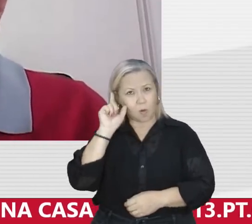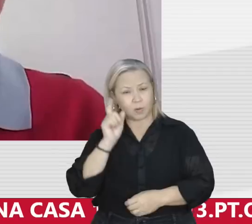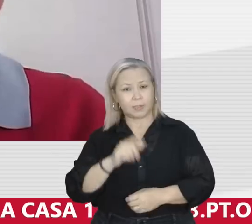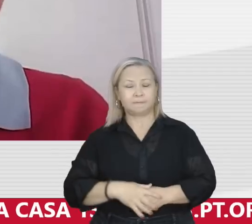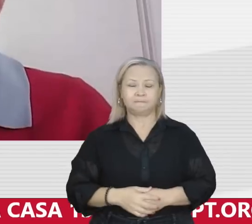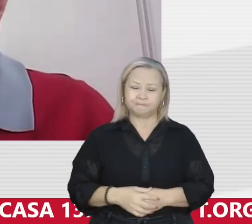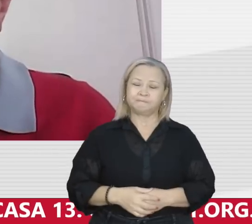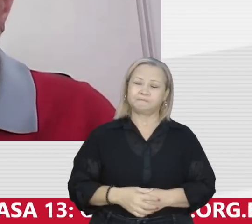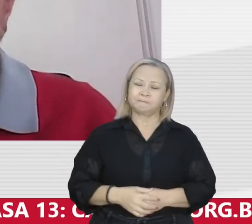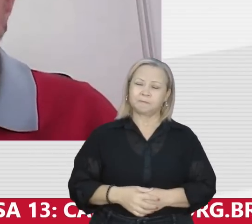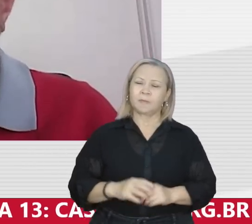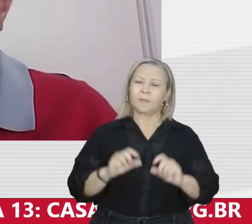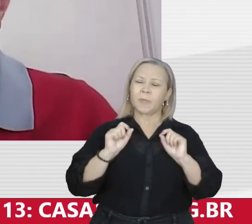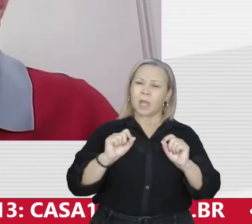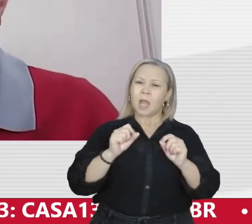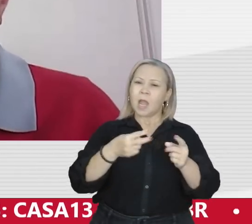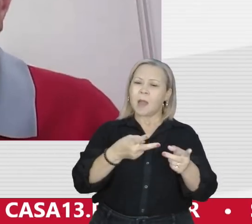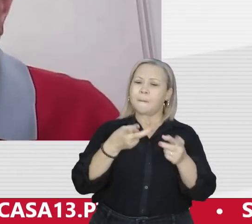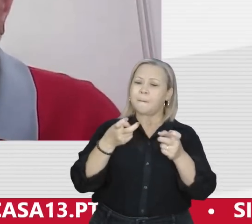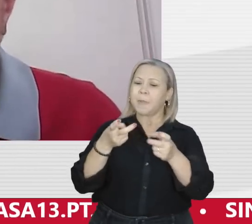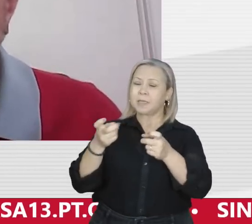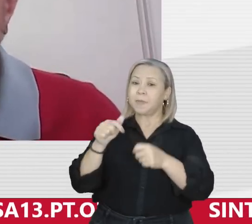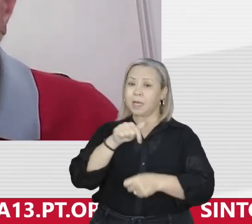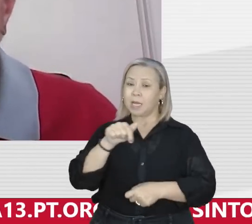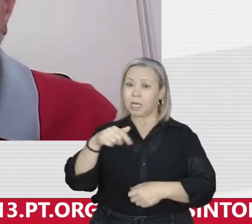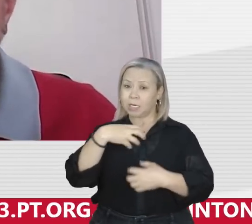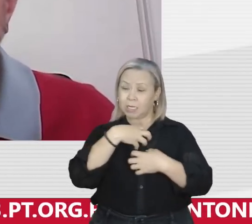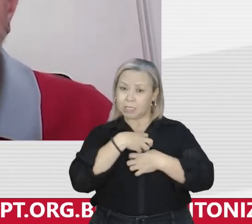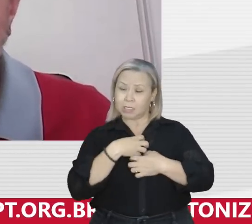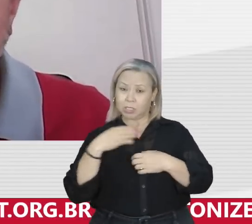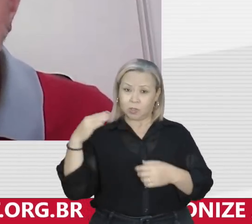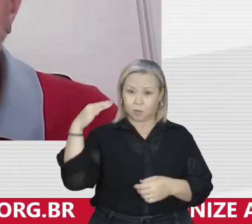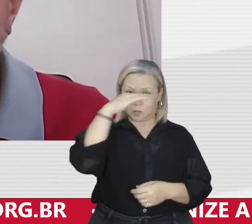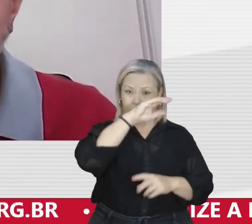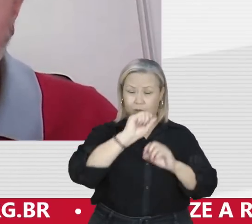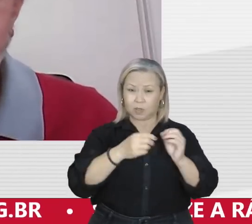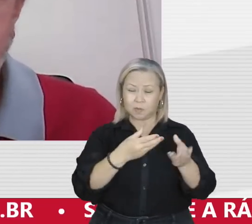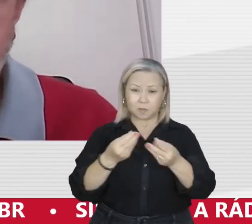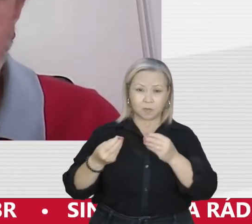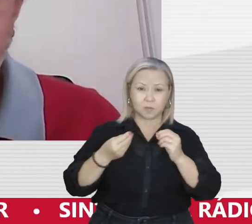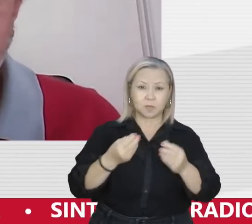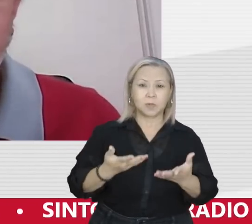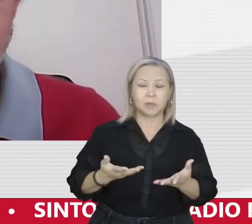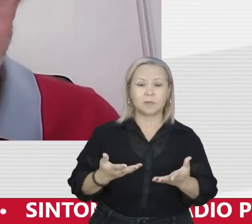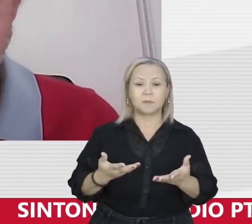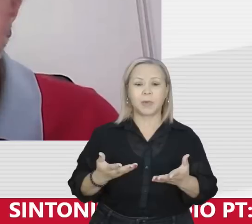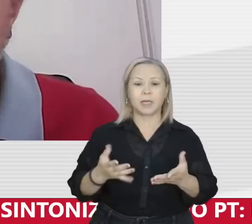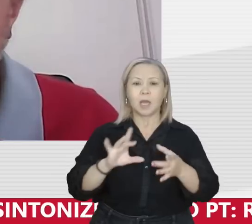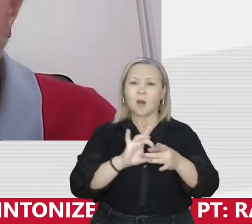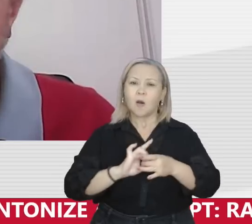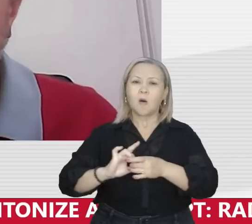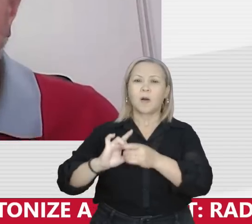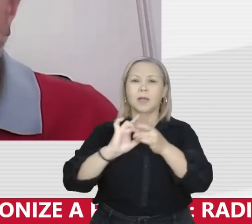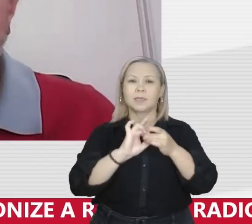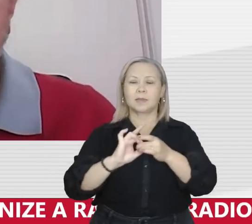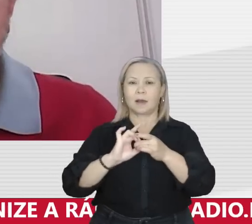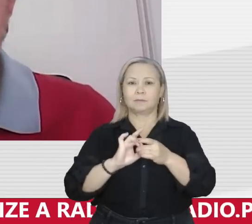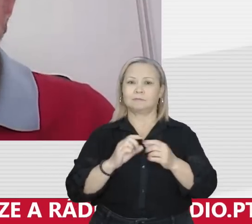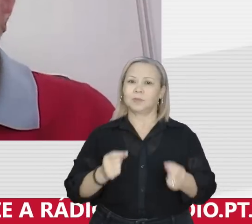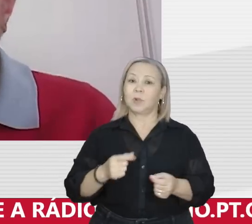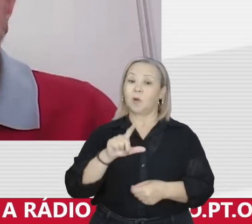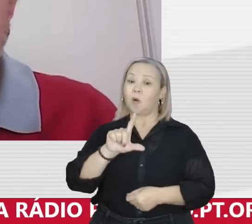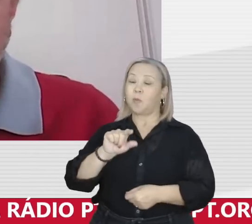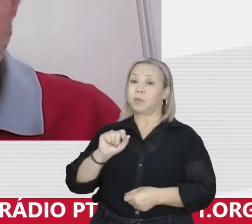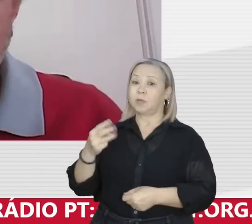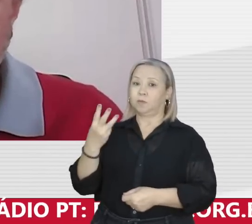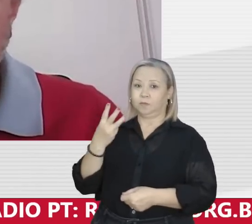noite, deu para perceber que, nesse sentido, o Bolsonaro está muito bem casado com a chamada terceira via.